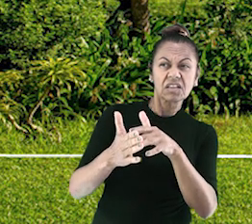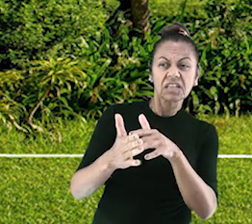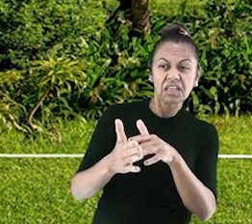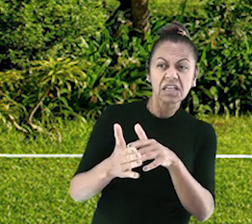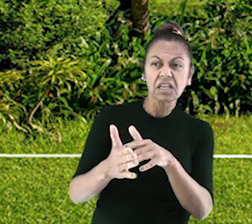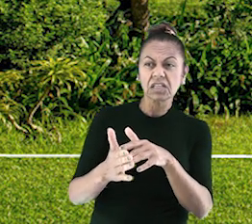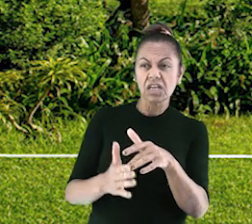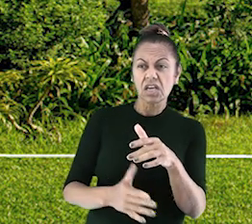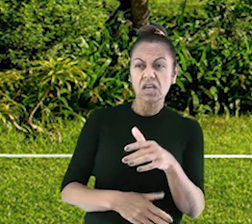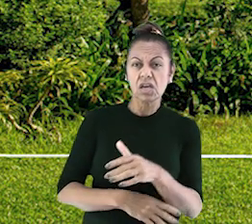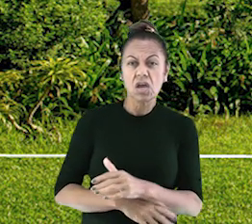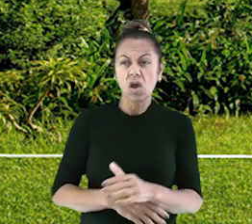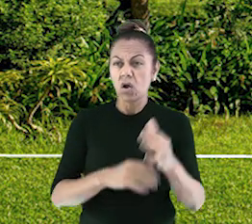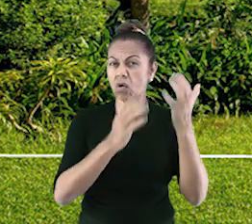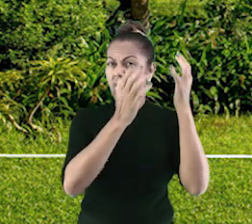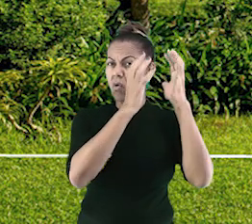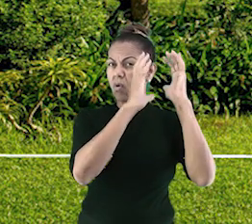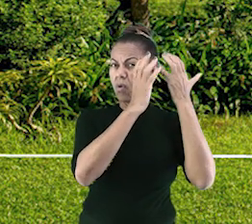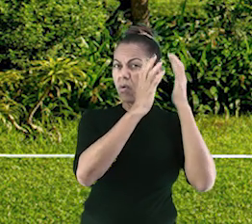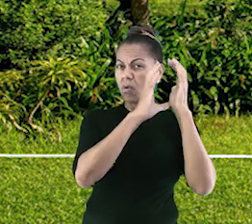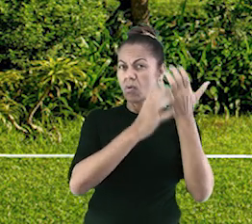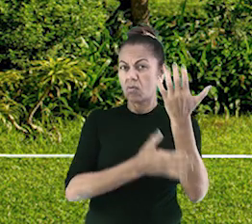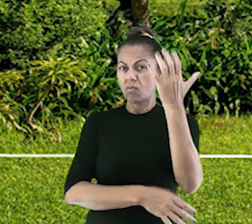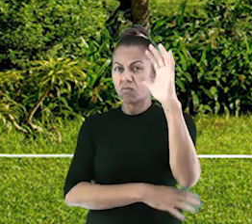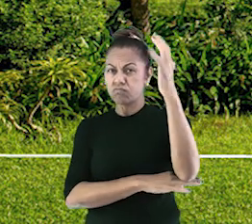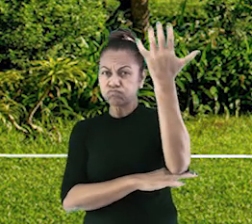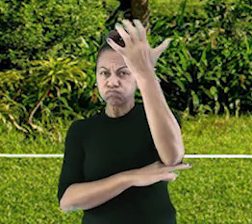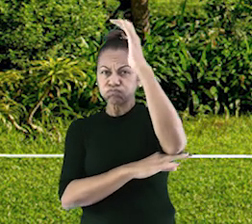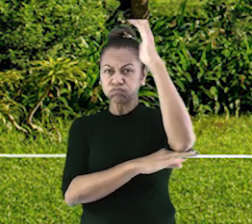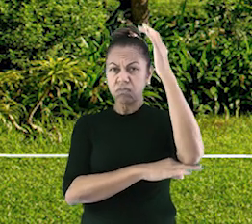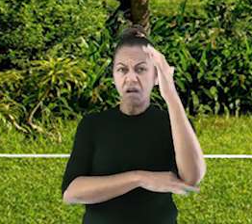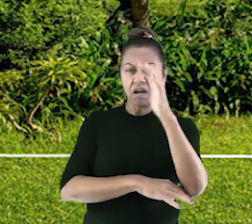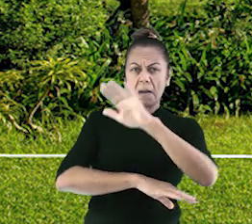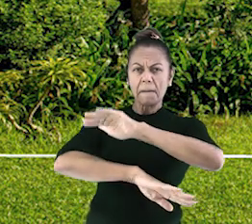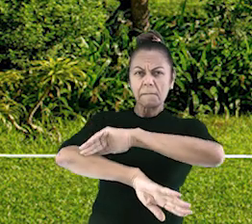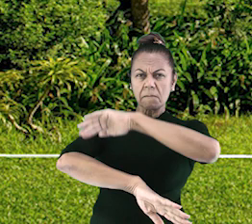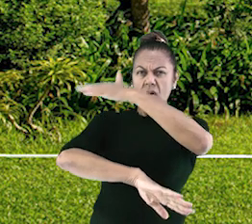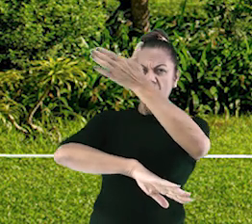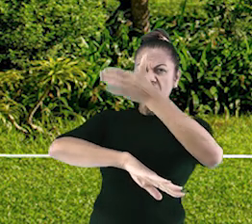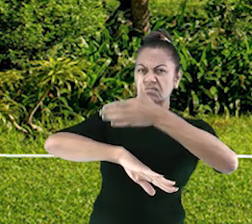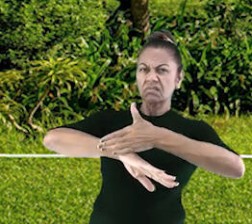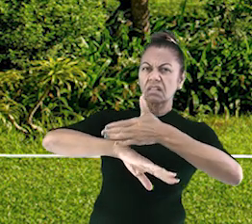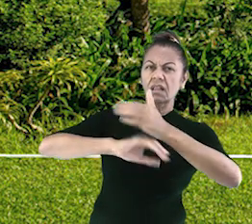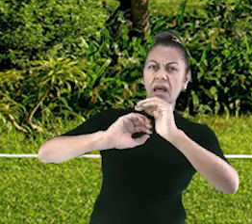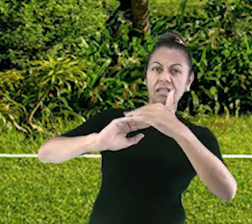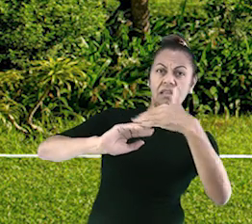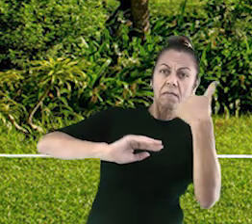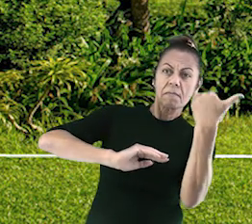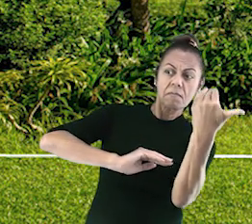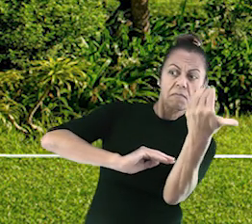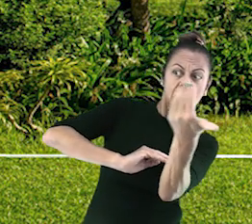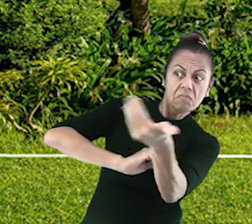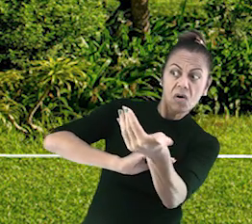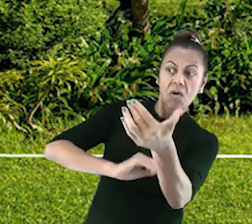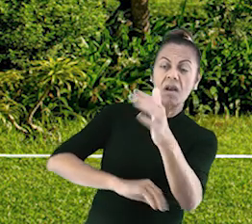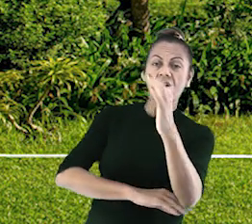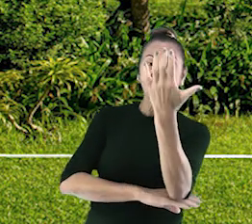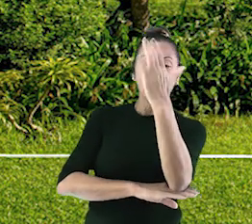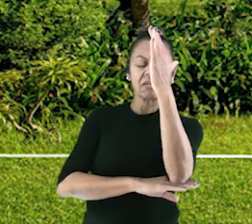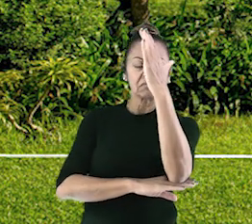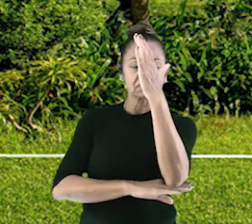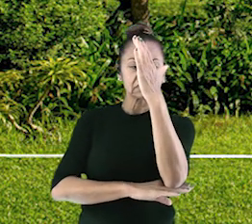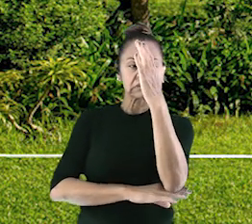até aqueles três coqueiros depois daquela montanha. O